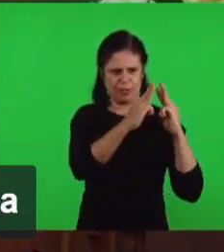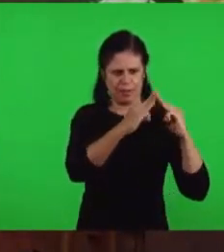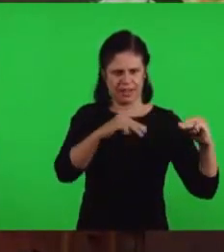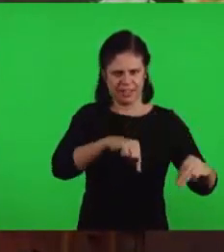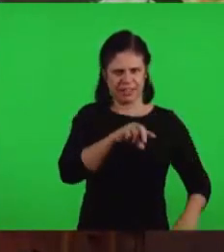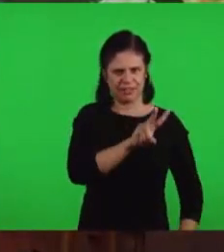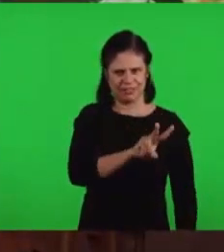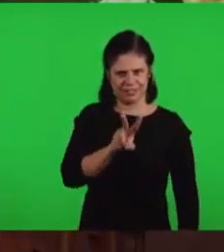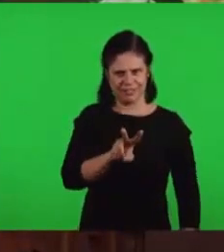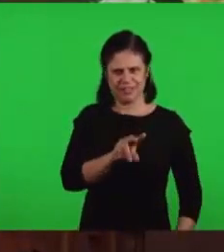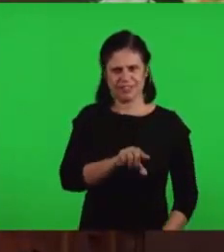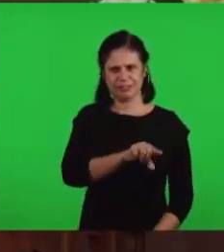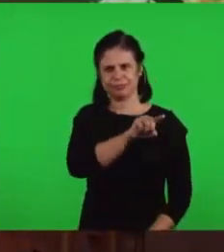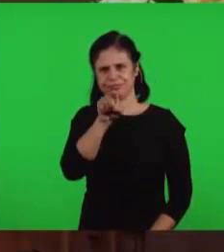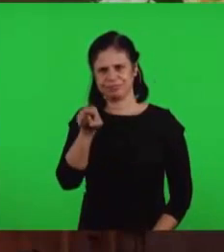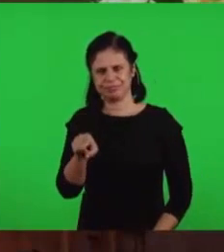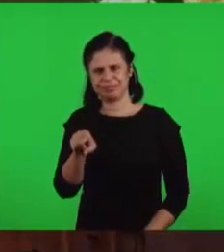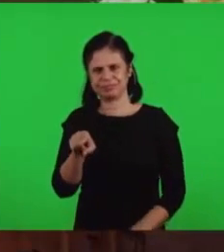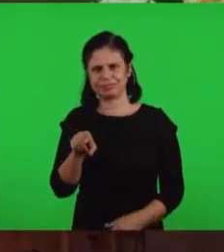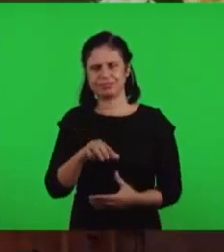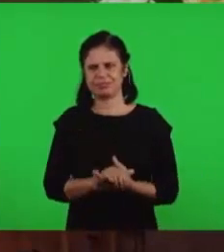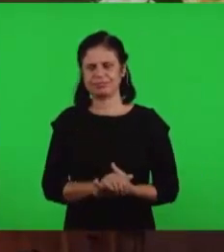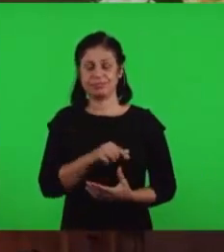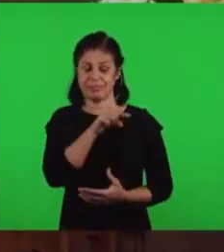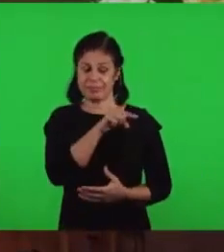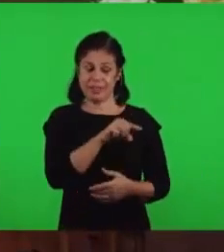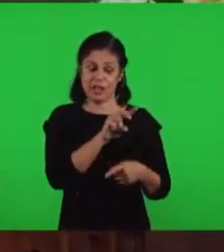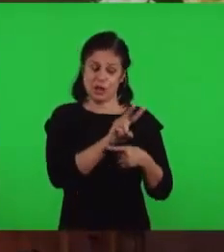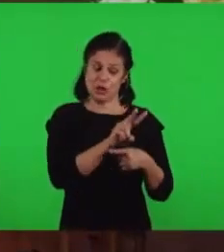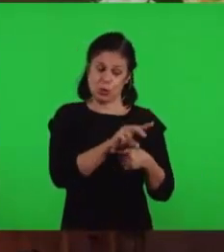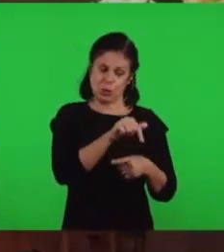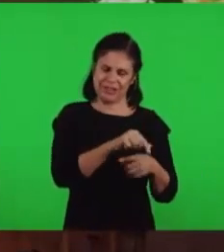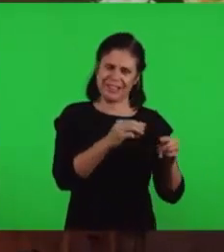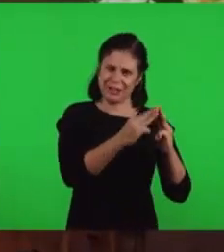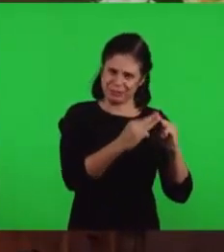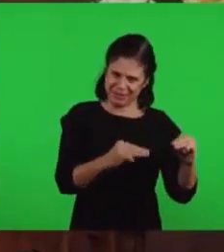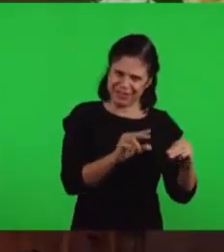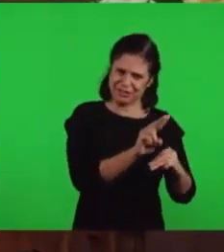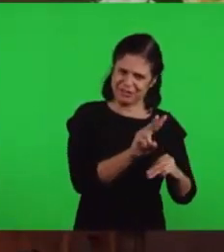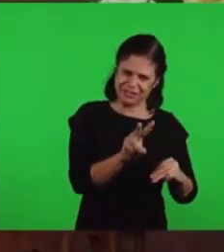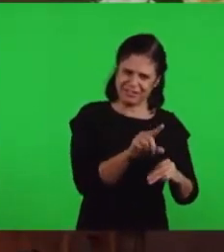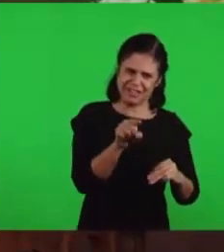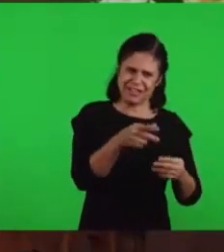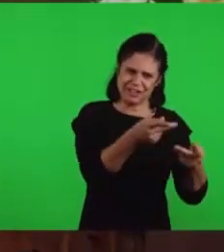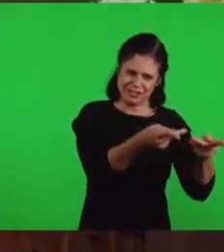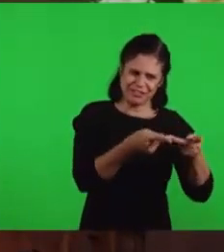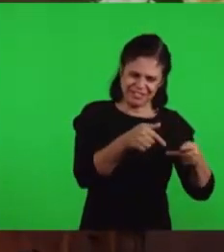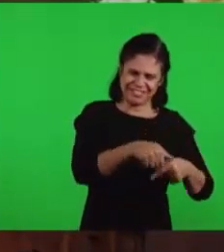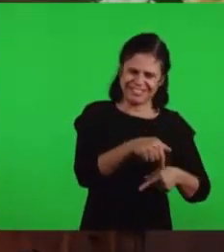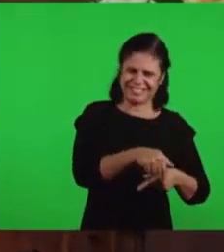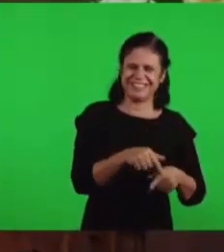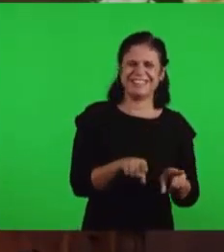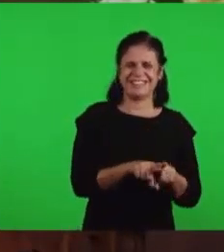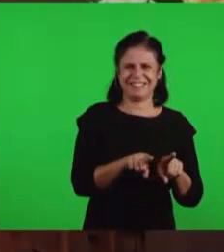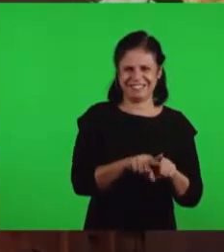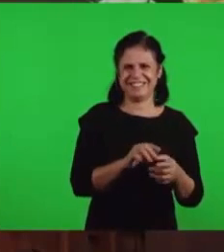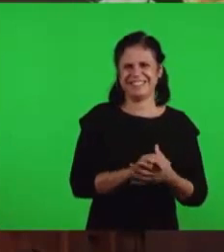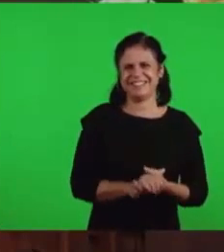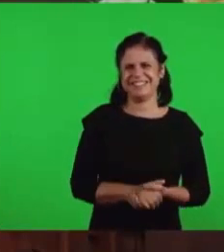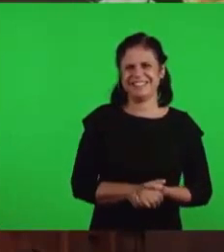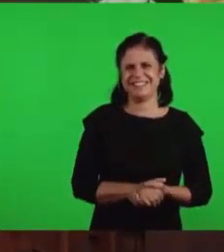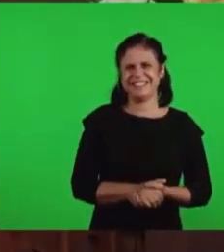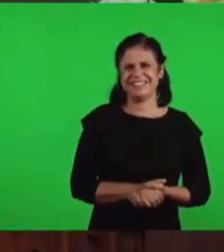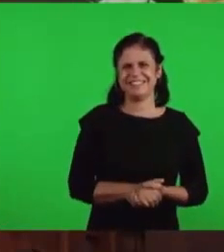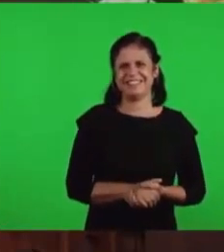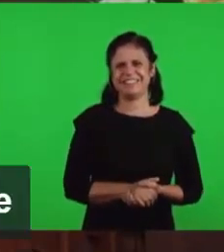e quem cuida está conosco nos visitar até acertar algumas coisas aqui não é